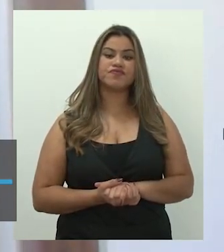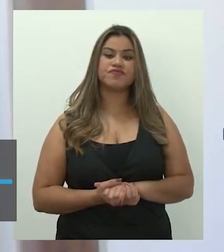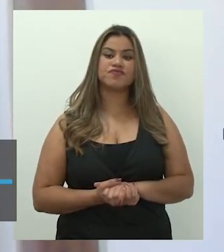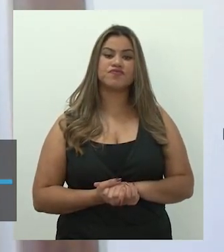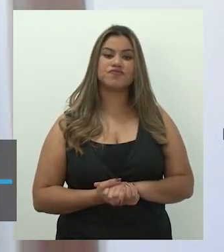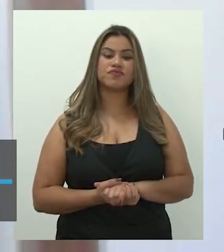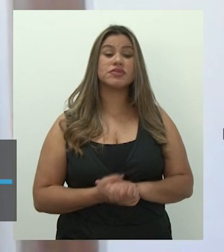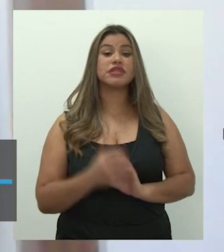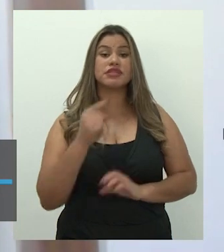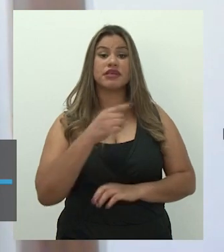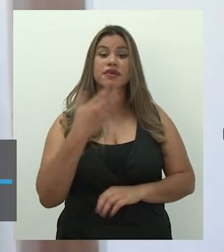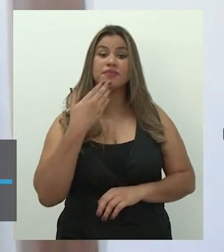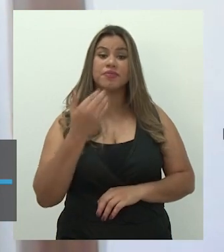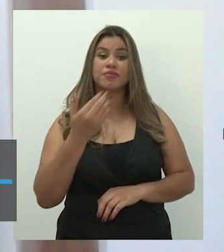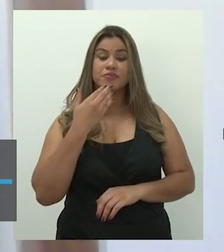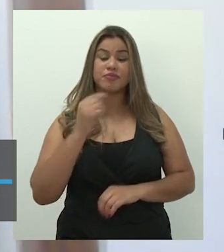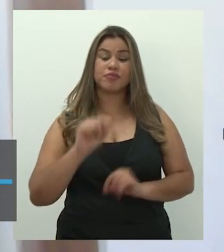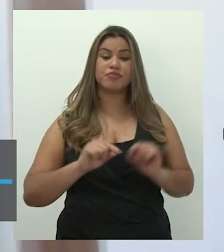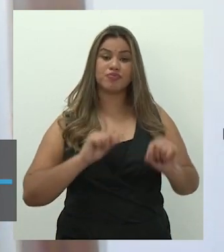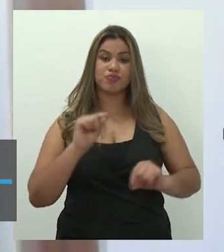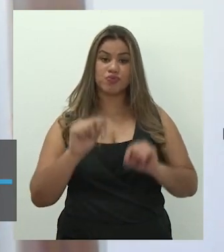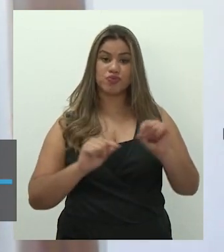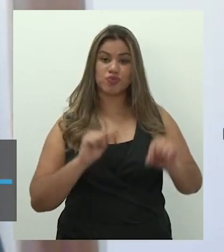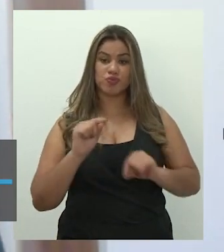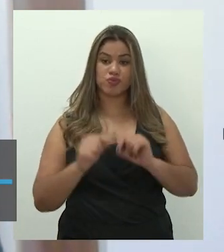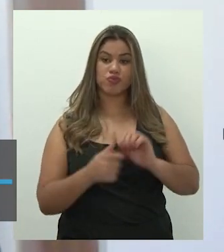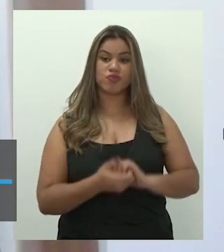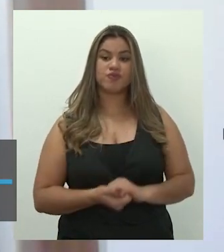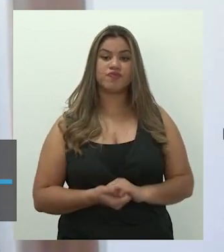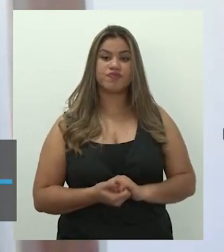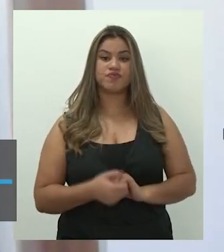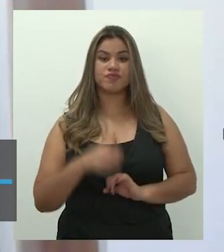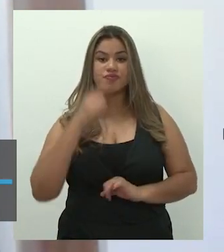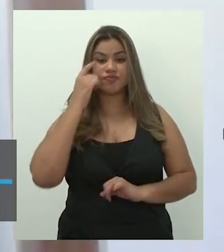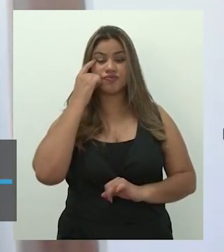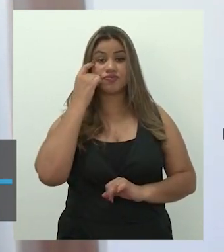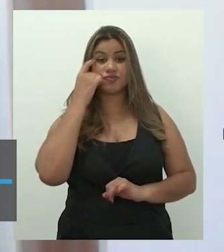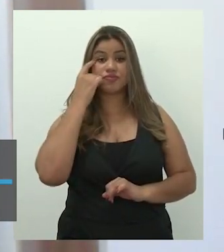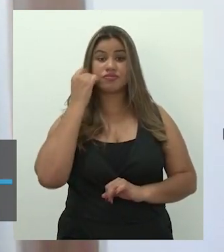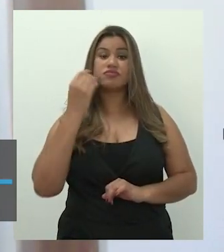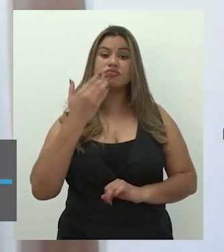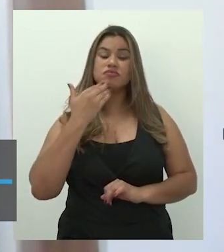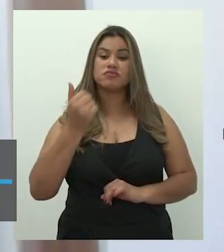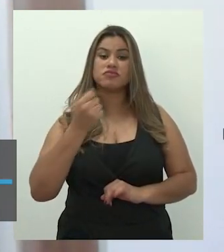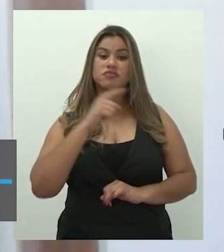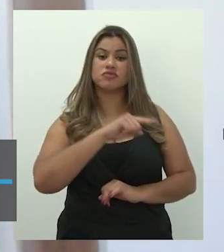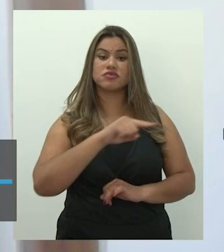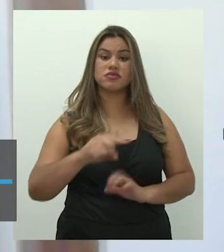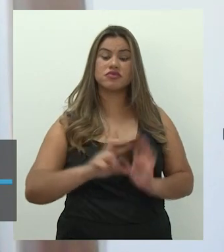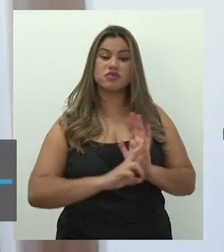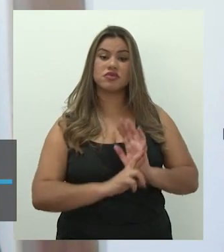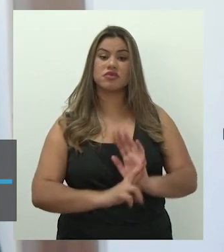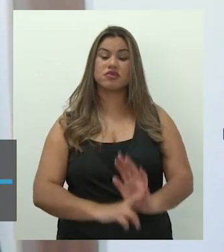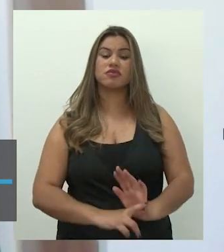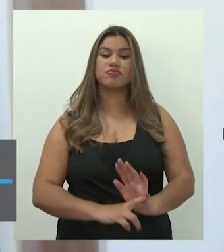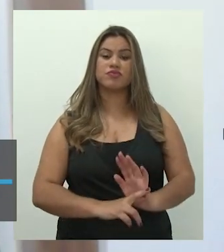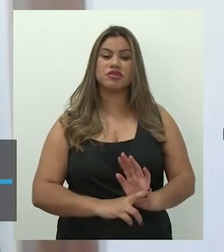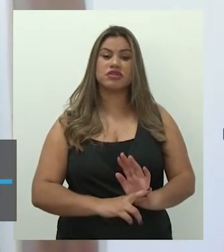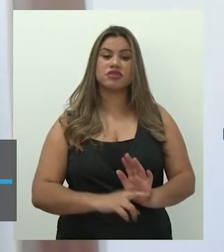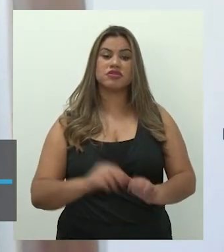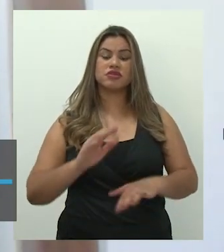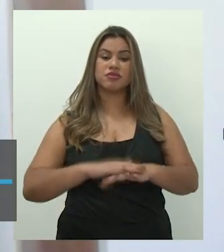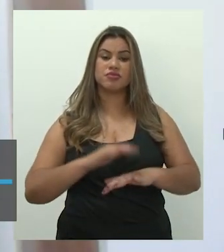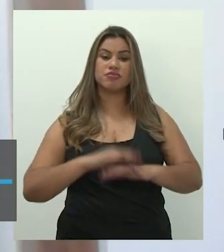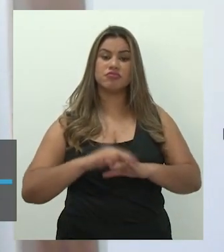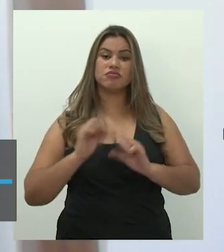o pedido dela? O que ela pede para os seus alunos? Ela pede que eles representem essas ações